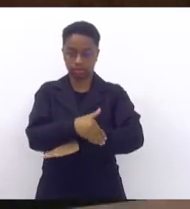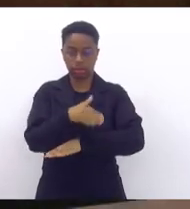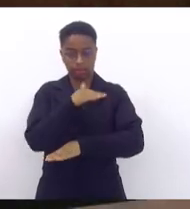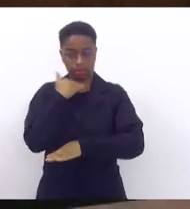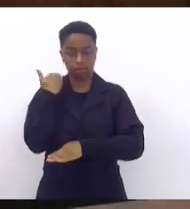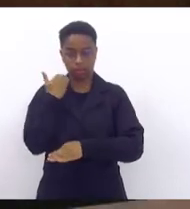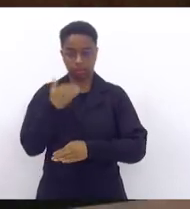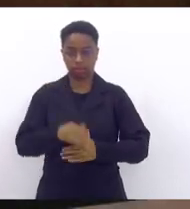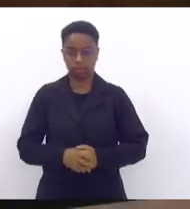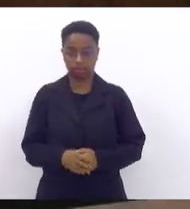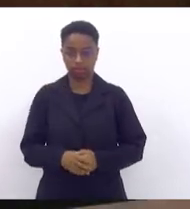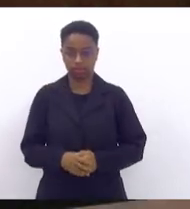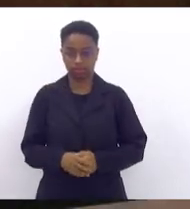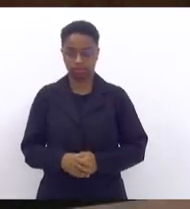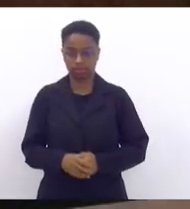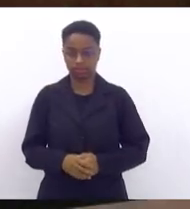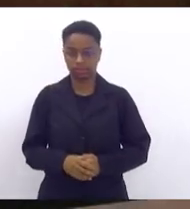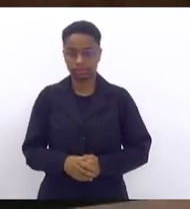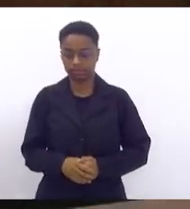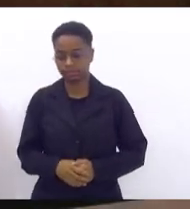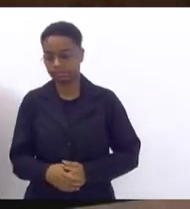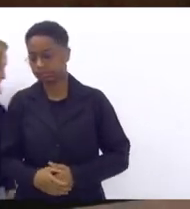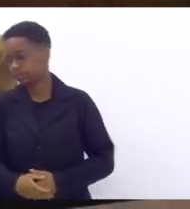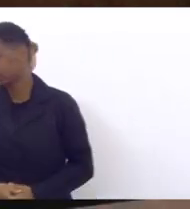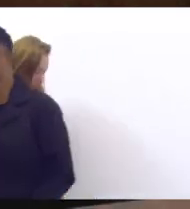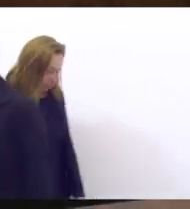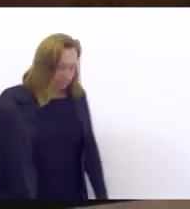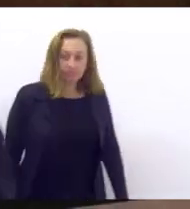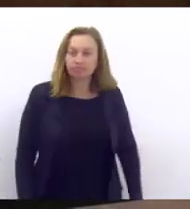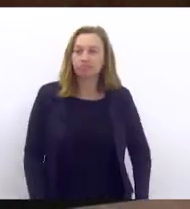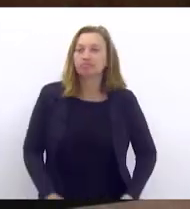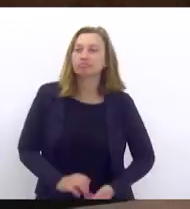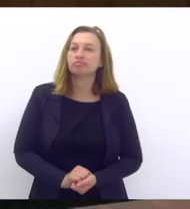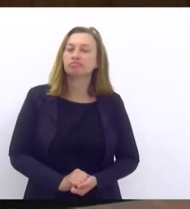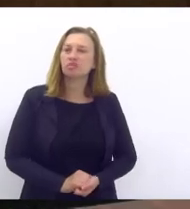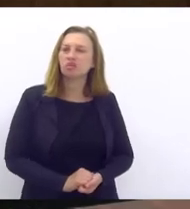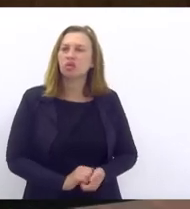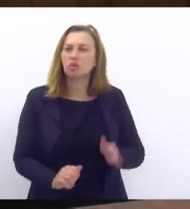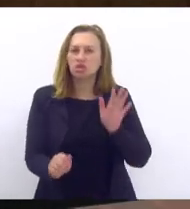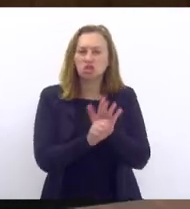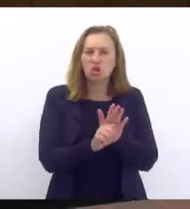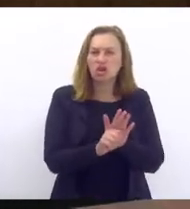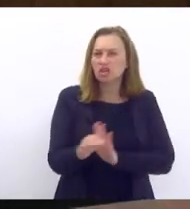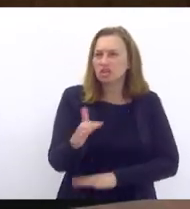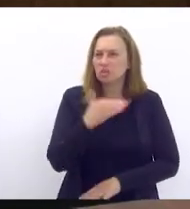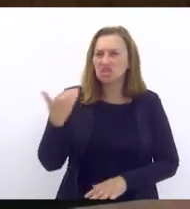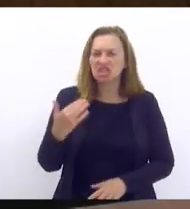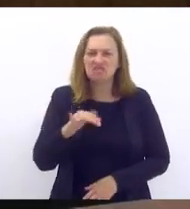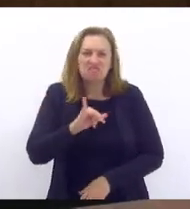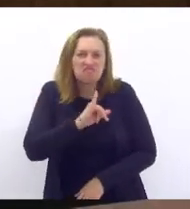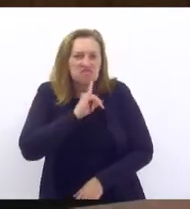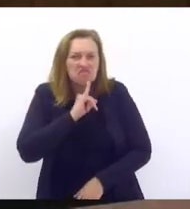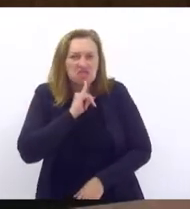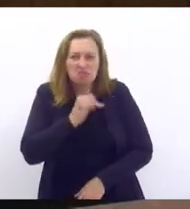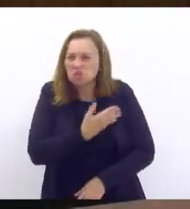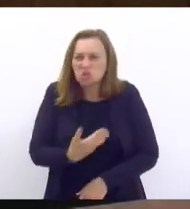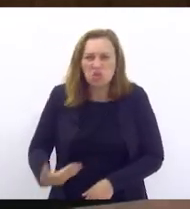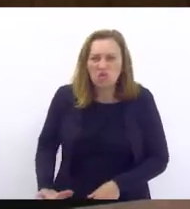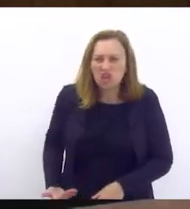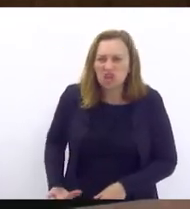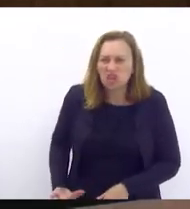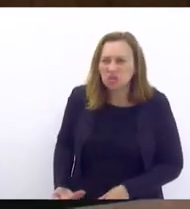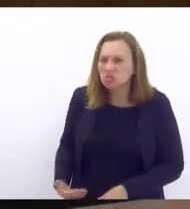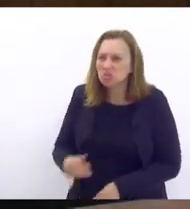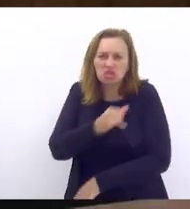morrendo por uma droga que está matando e que, infelizmente, o governo, e não só o governo do Rio de